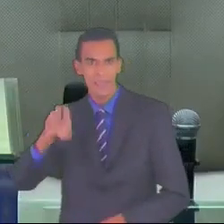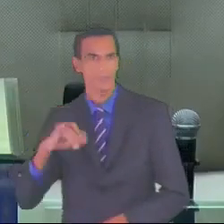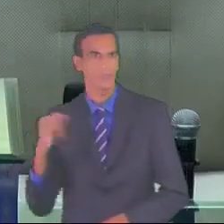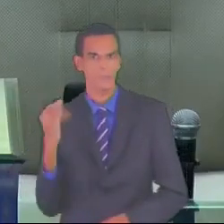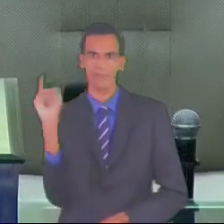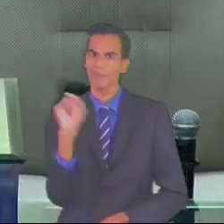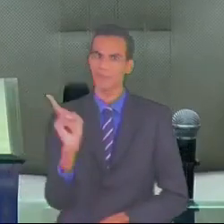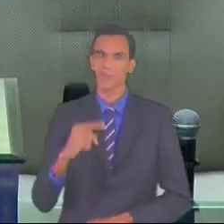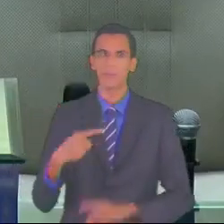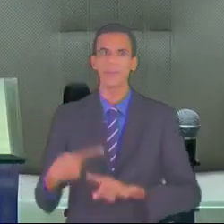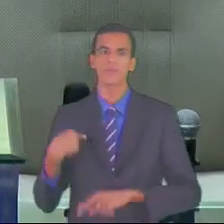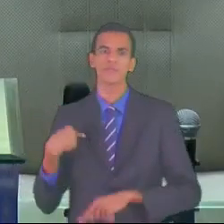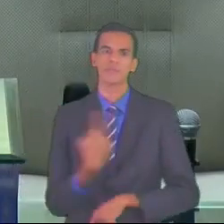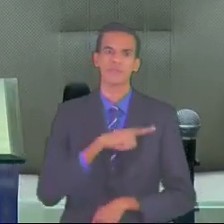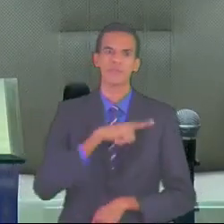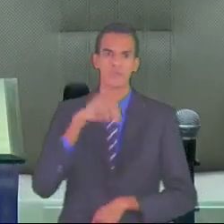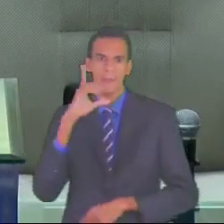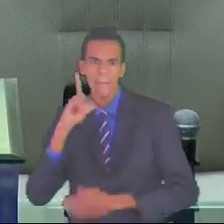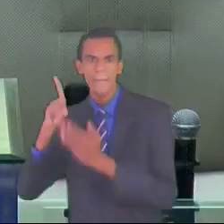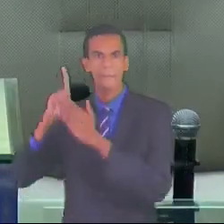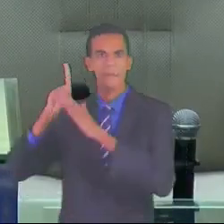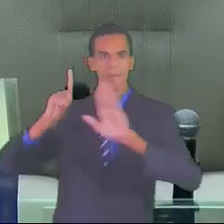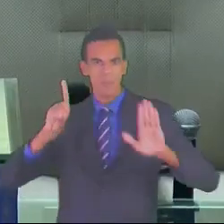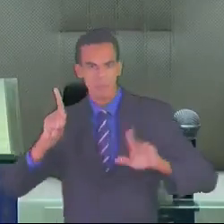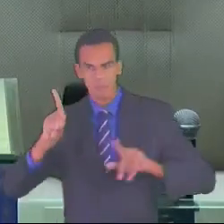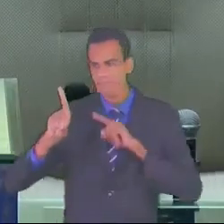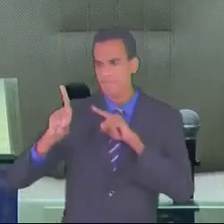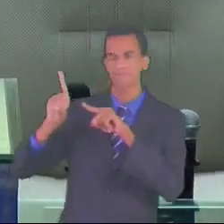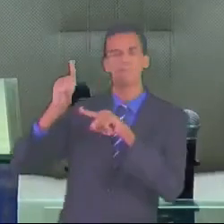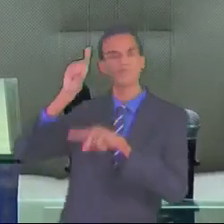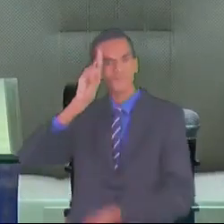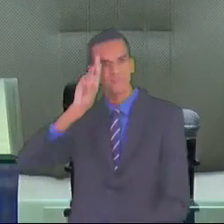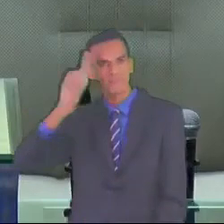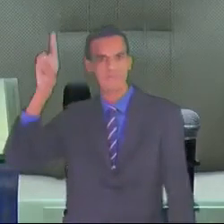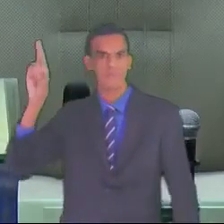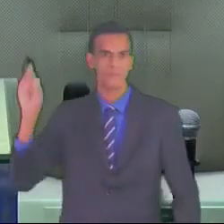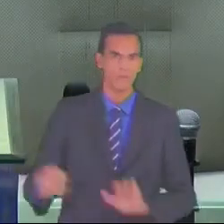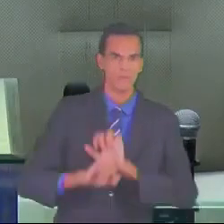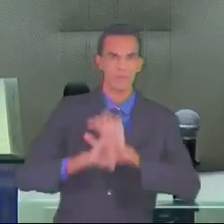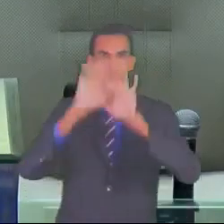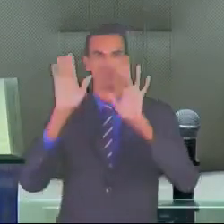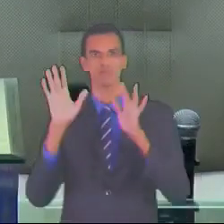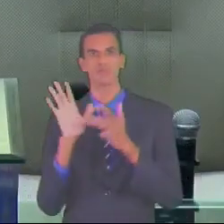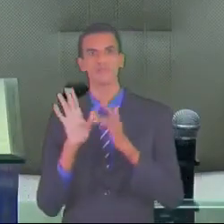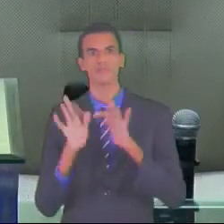nós temos promessas na presença do Senhor. Glórias a Jesus.